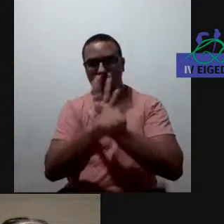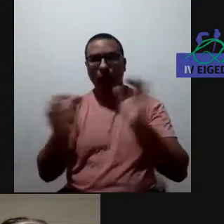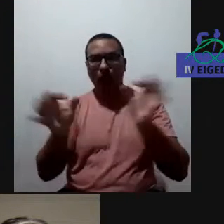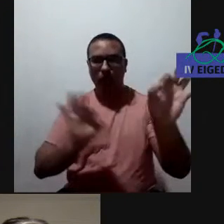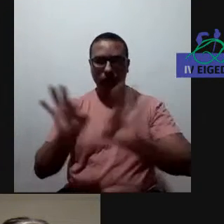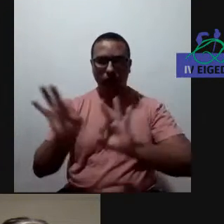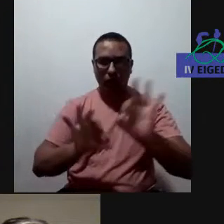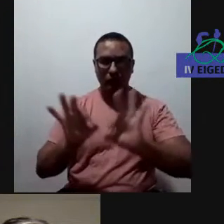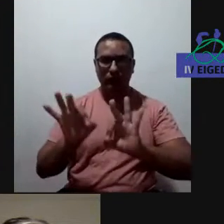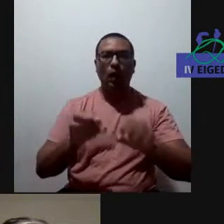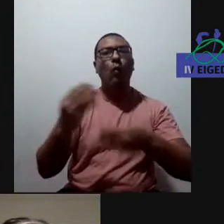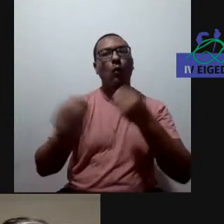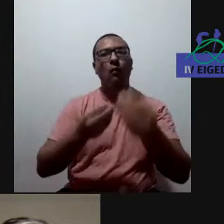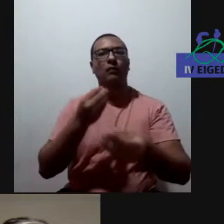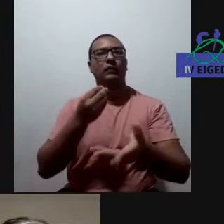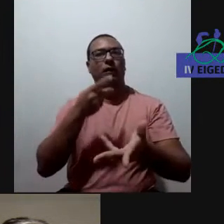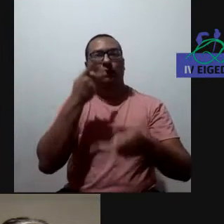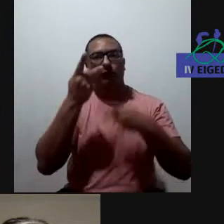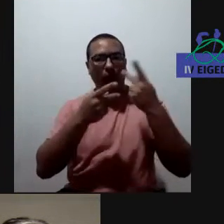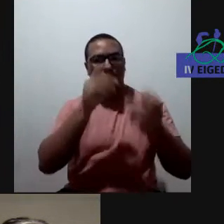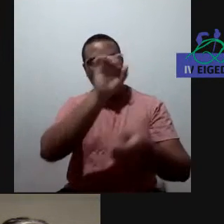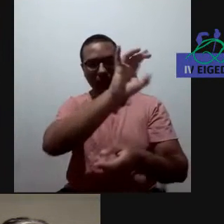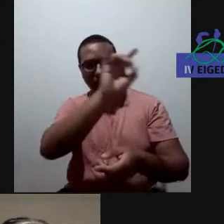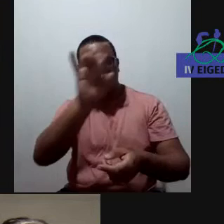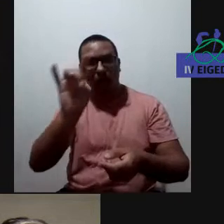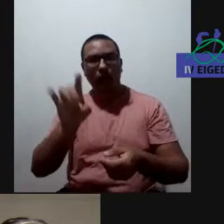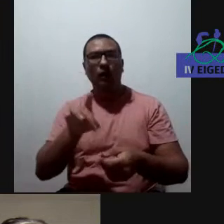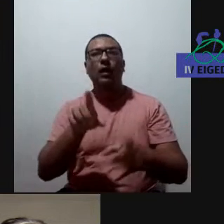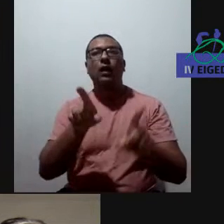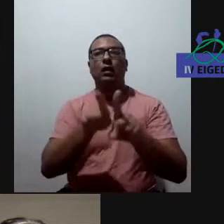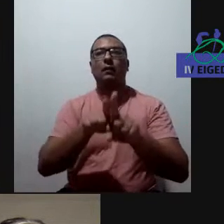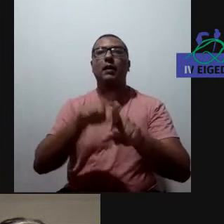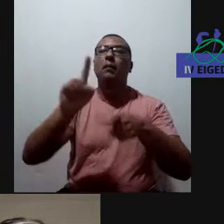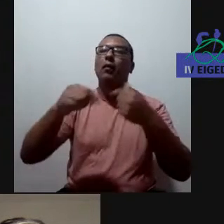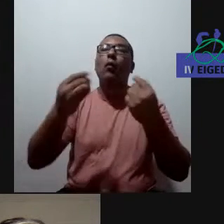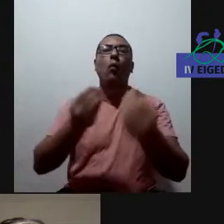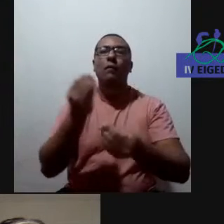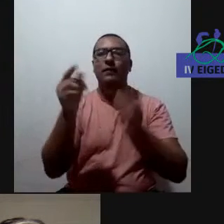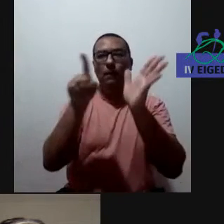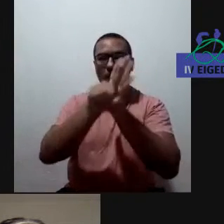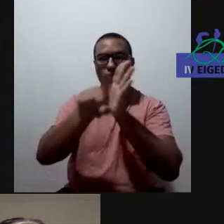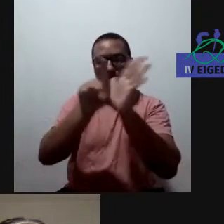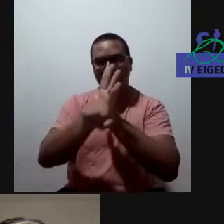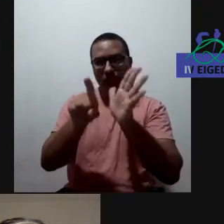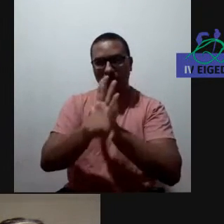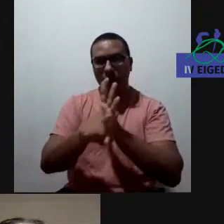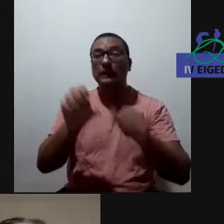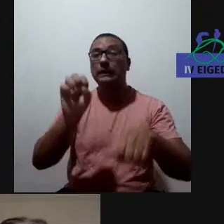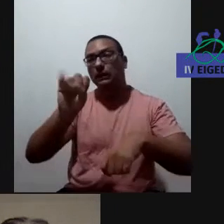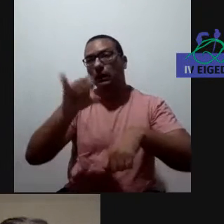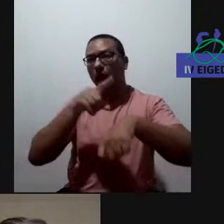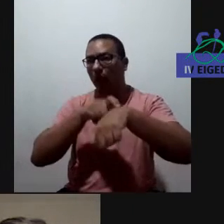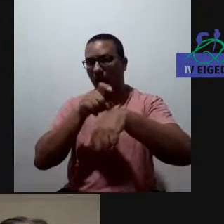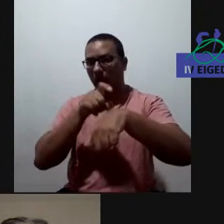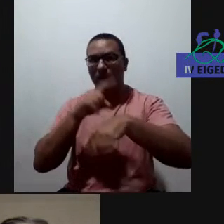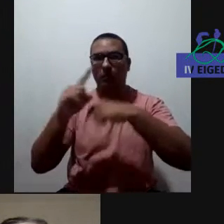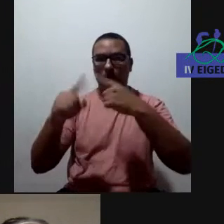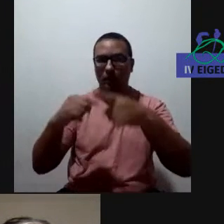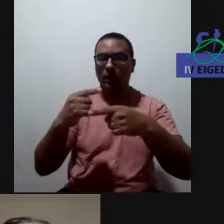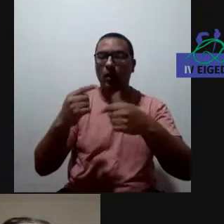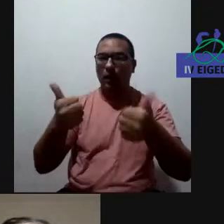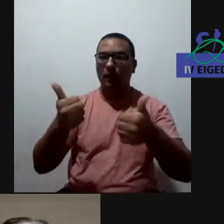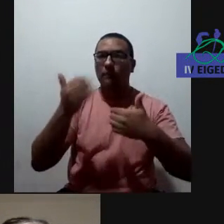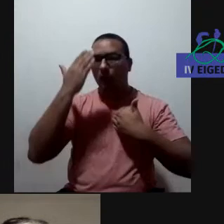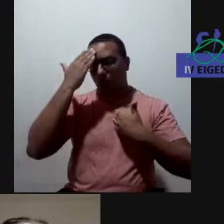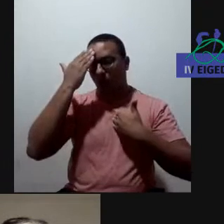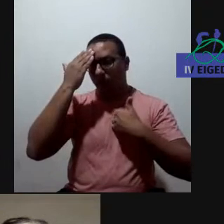as falas e também depois organizando as perguntas, caso tenhamos tempo no final. Muito obrigado